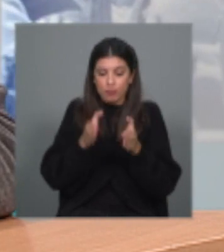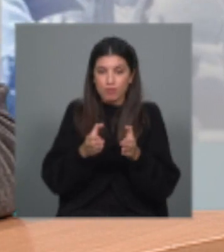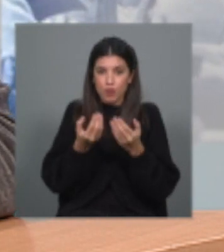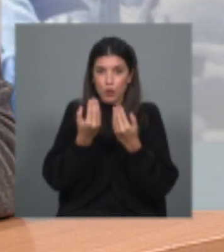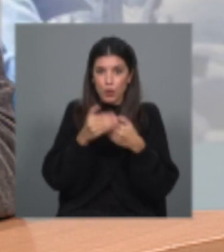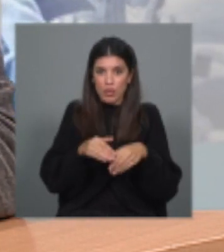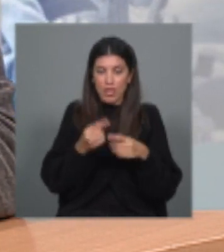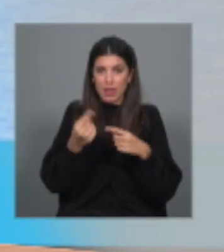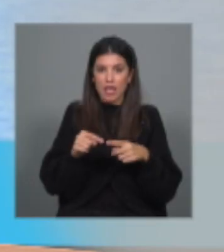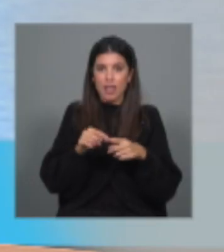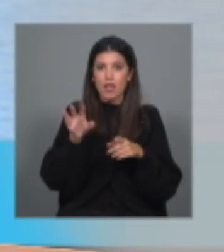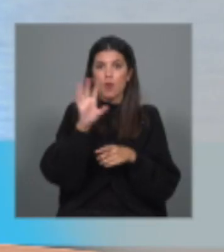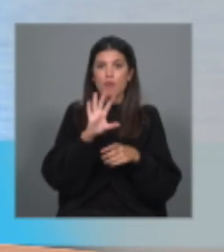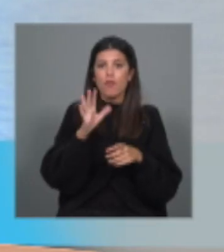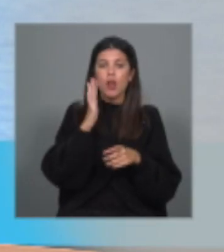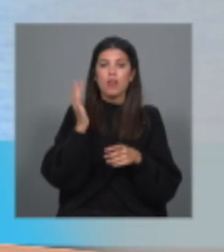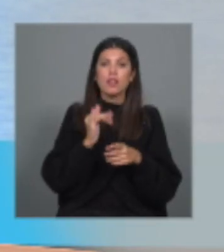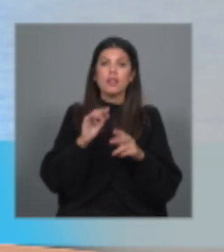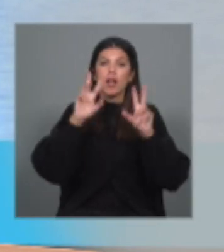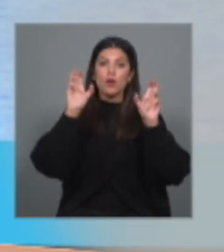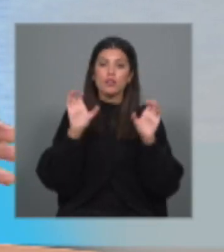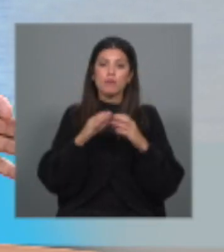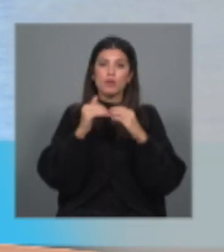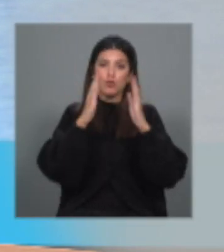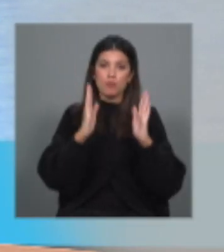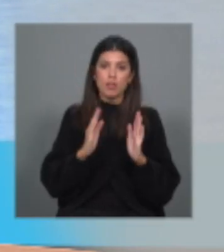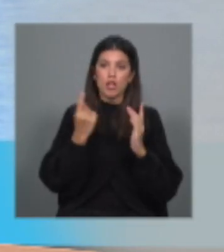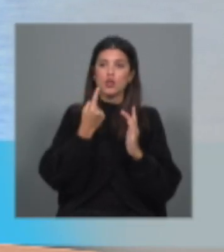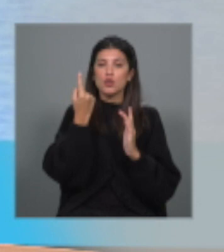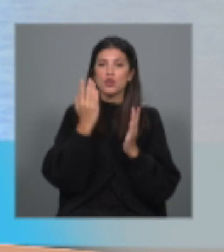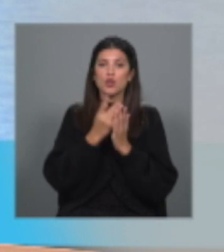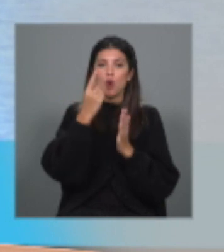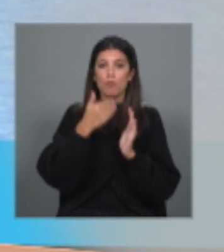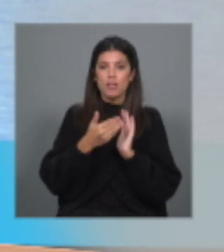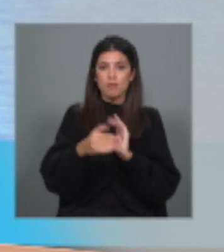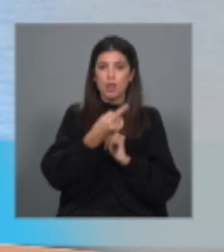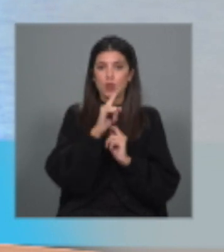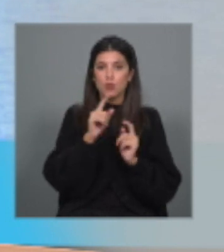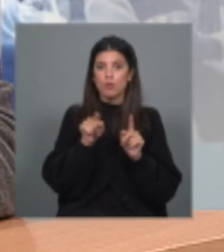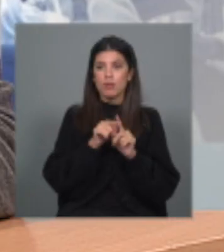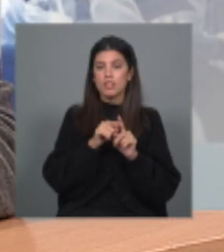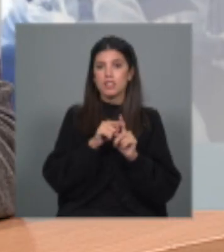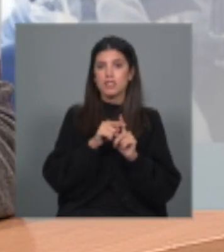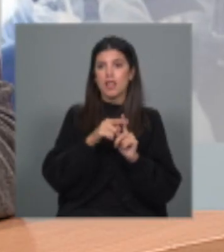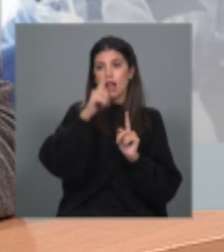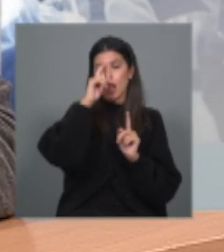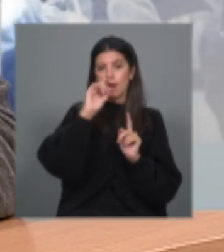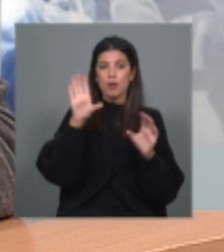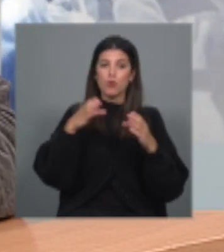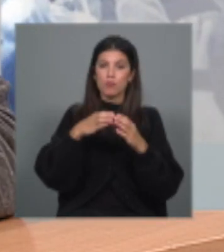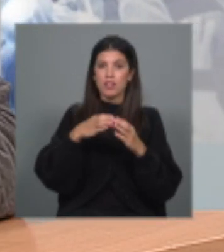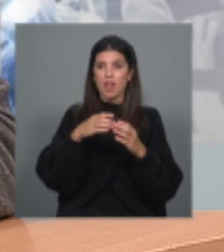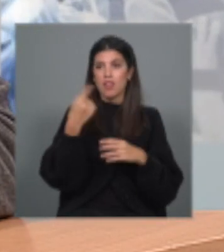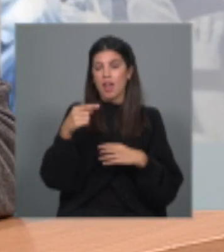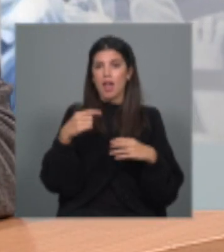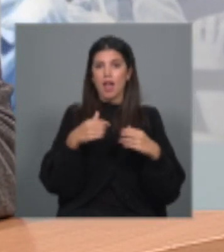com que, de facto, este tema dos seminários não se reduza a uma semana, mas marque toda Exatamente. a comunidade ao longo de todo o ano. Exatamente, e além,